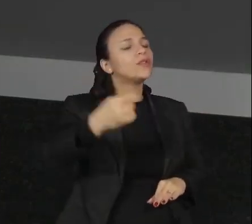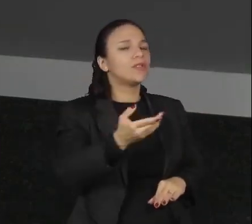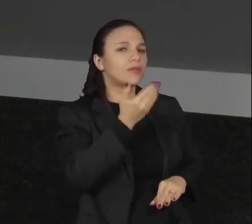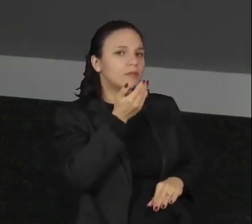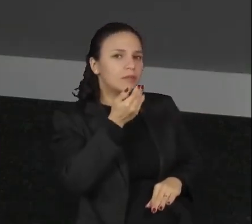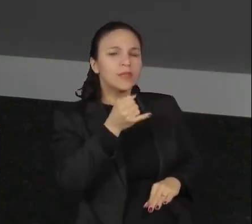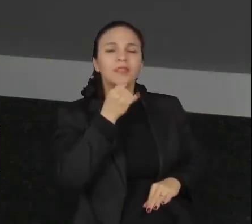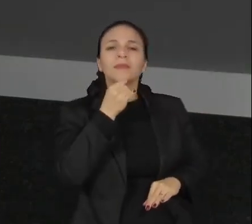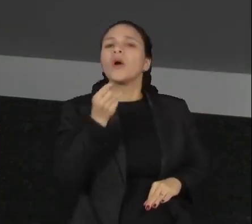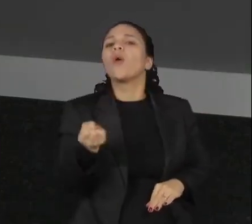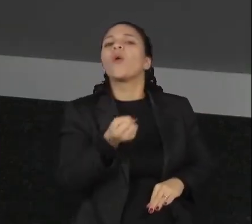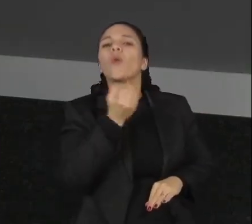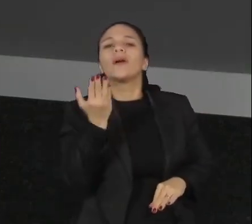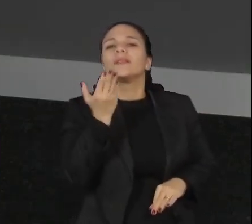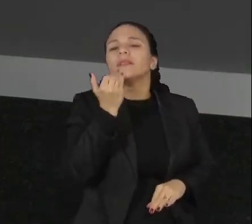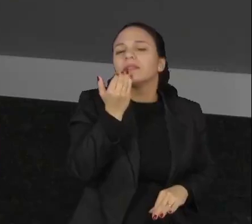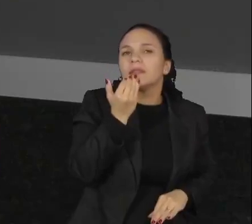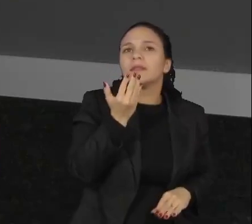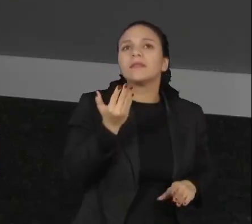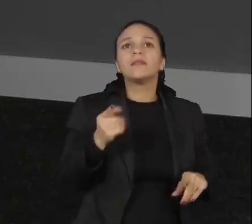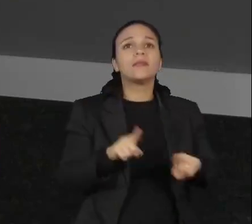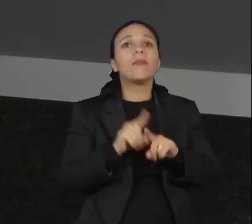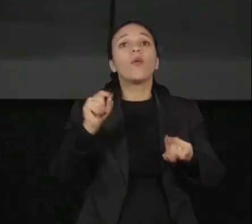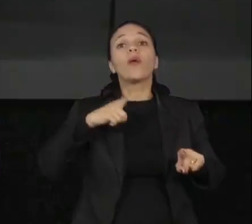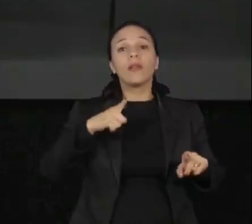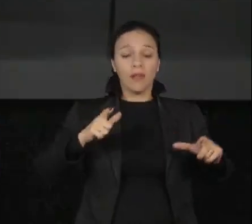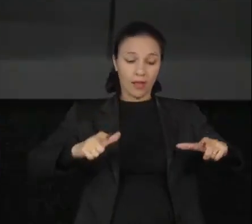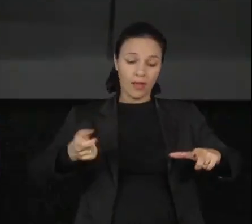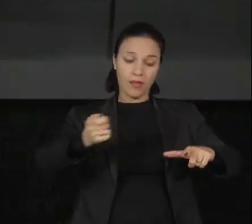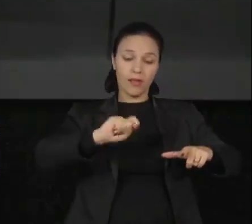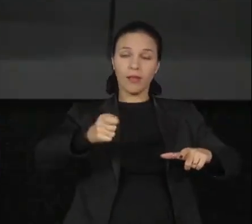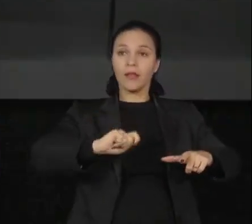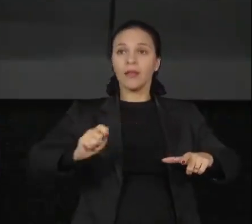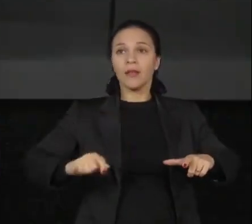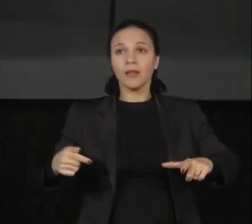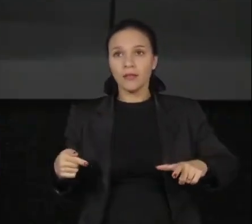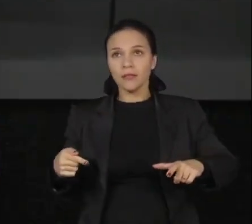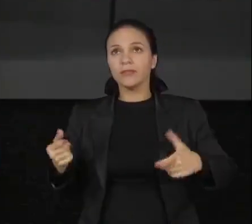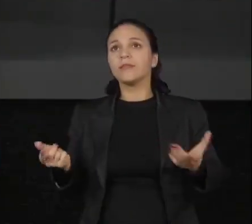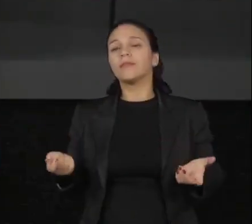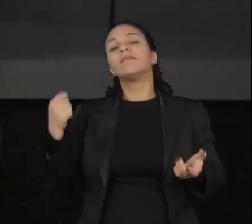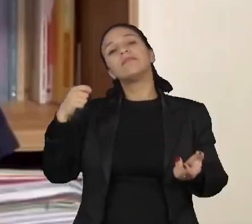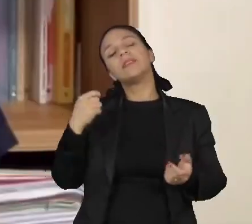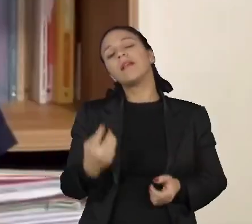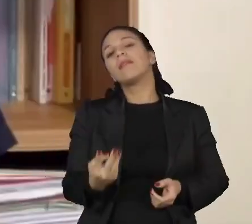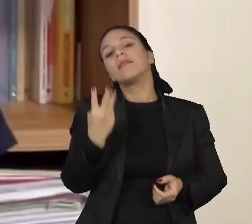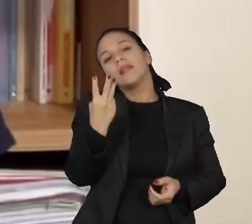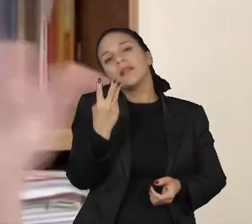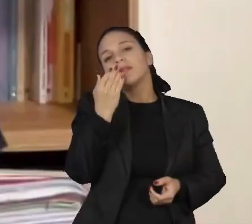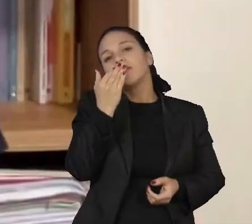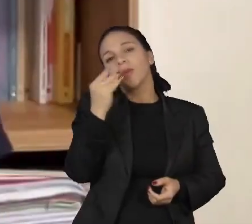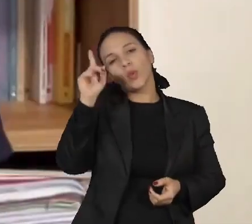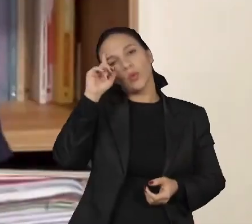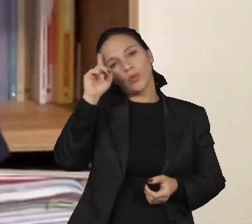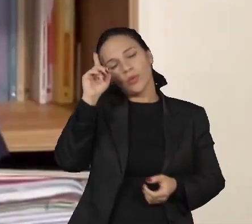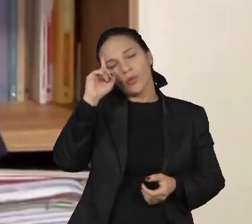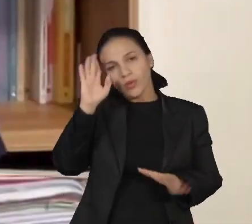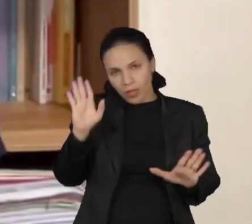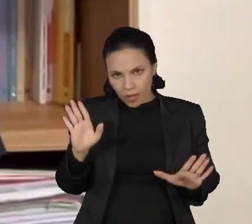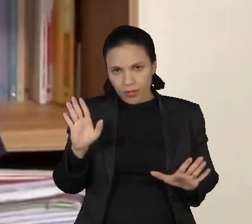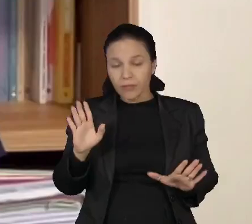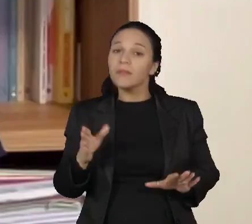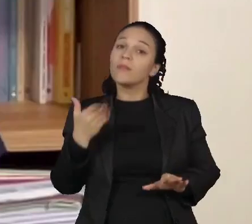ao número de refeições e ao que está no prato, né? Hoje a gente fala no mínimo 3 refeições ao dia, né? Idealmente